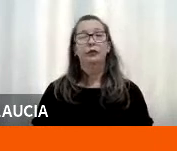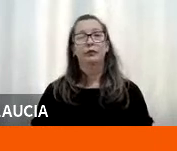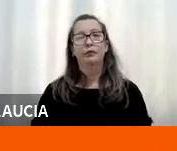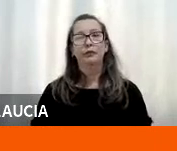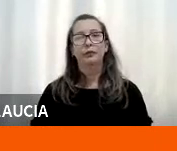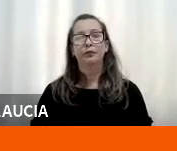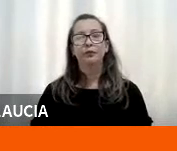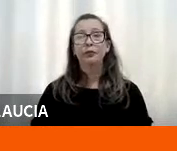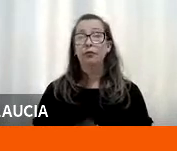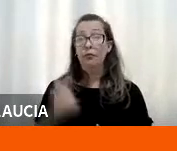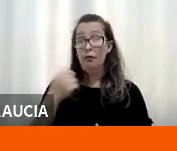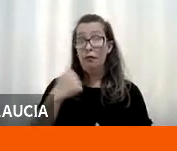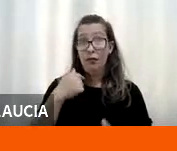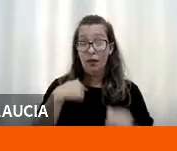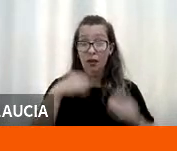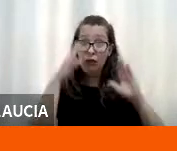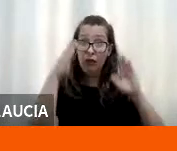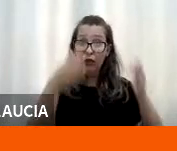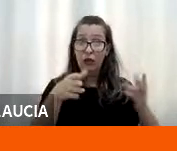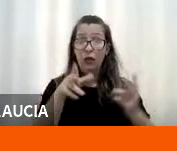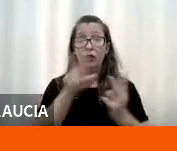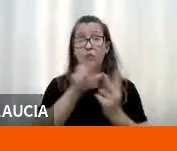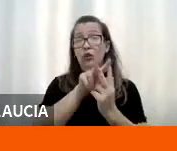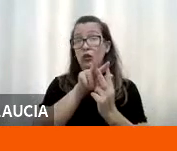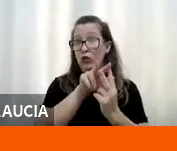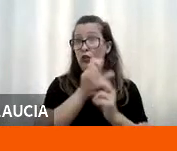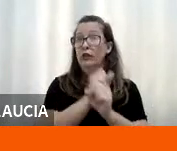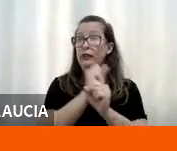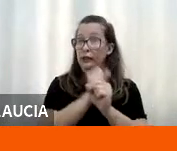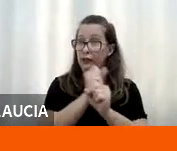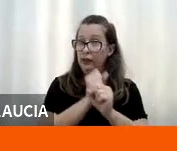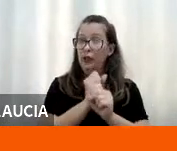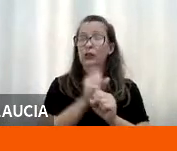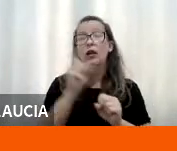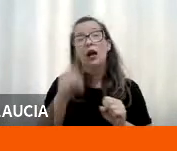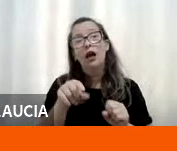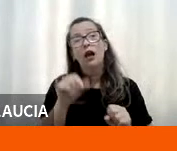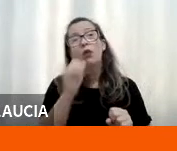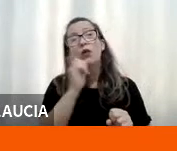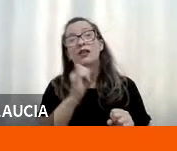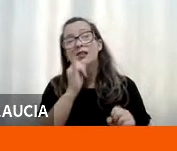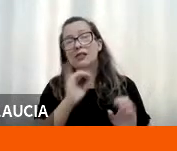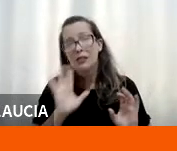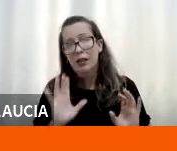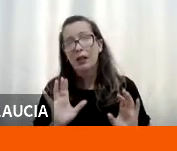Como eu estou focando nesses dois anos como um exemplo, né, de como